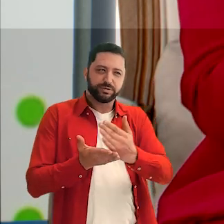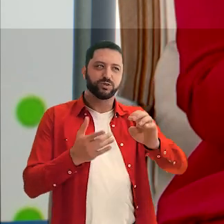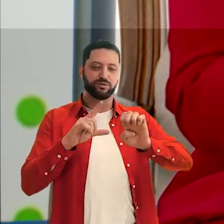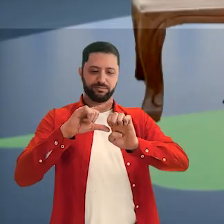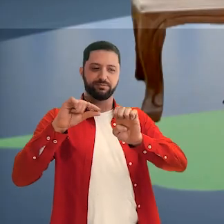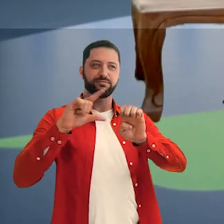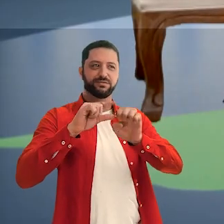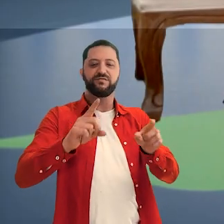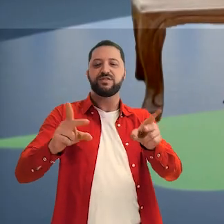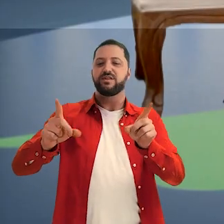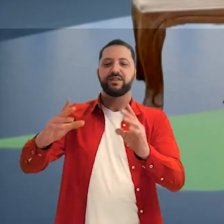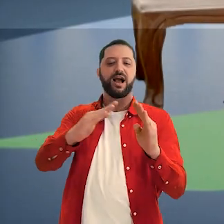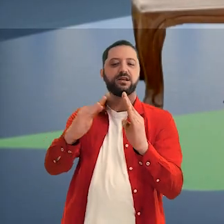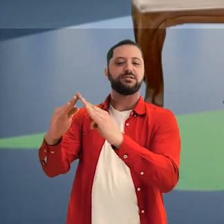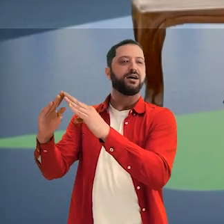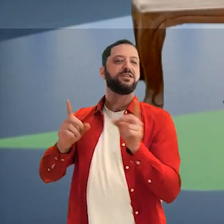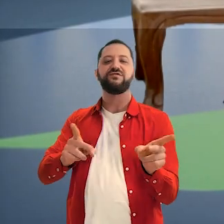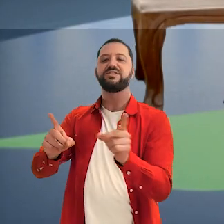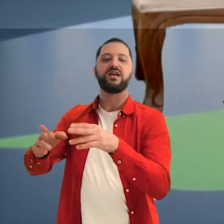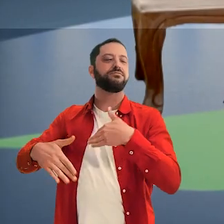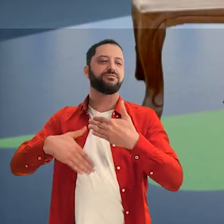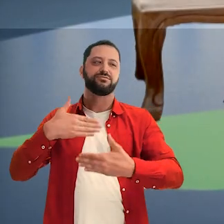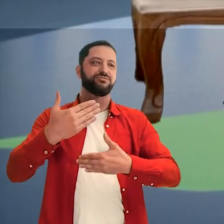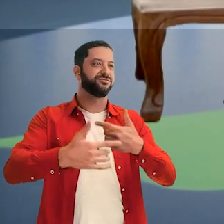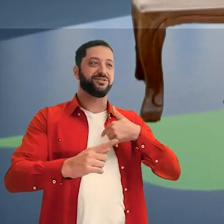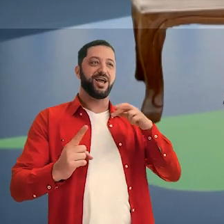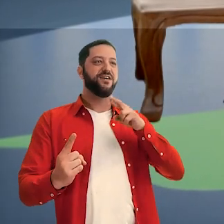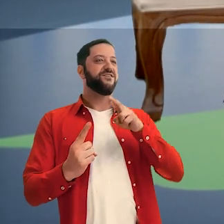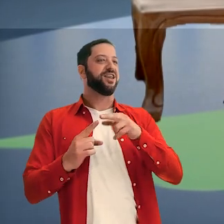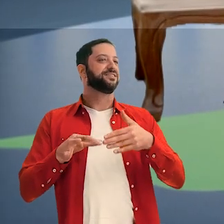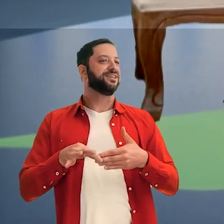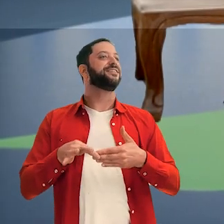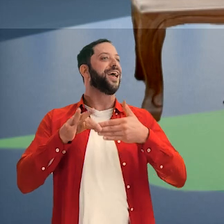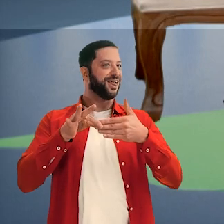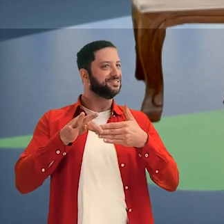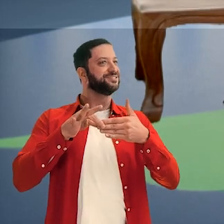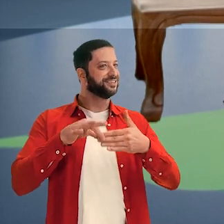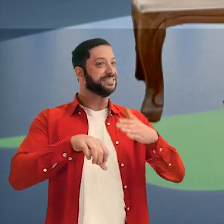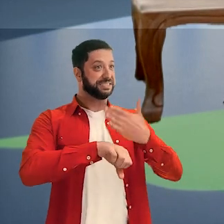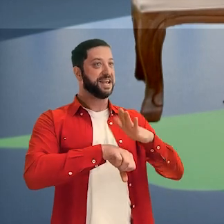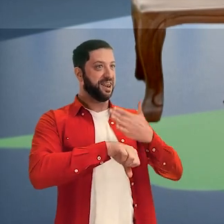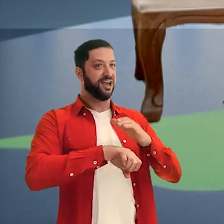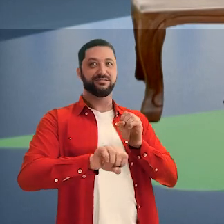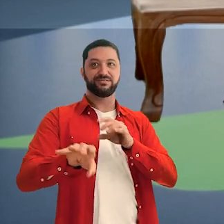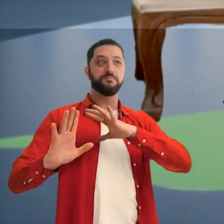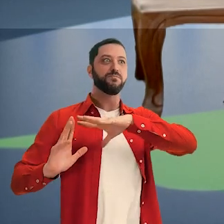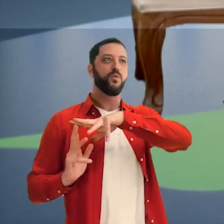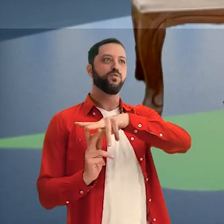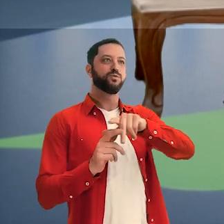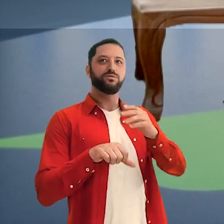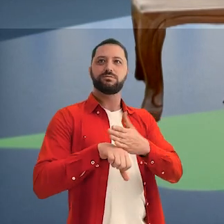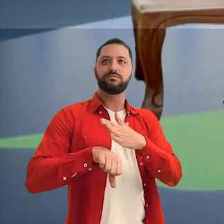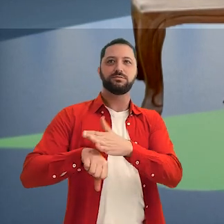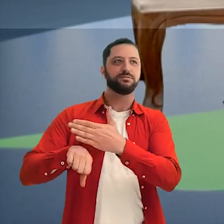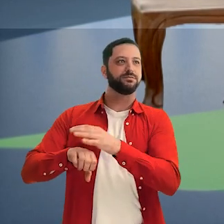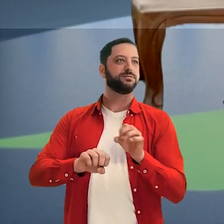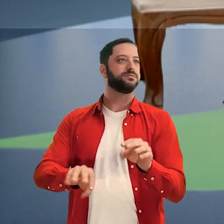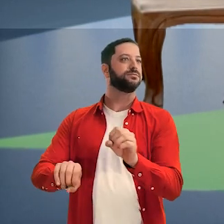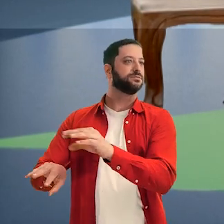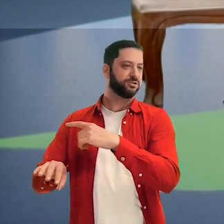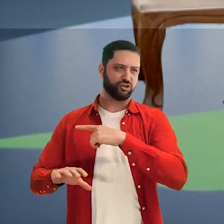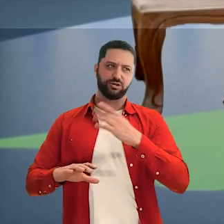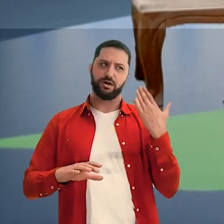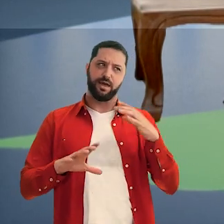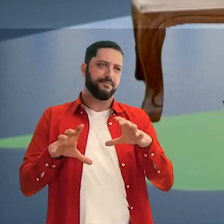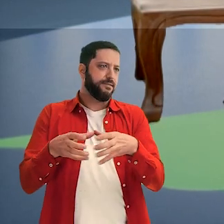a empreender vendendo de porta em porta. E acabou que me tornei uma referência de liderança, né? Treinando pessoas pelo mundo inteiro. E